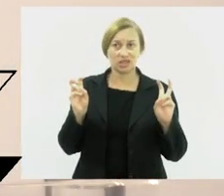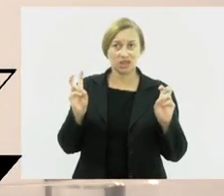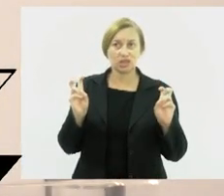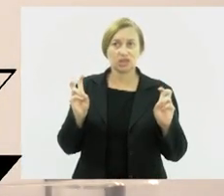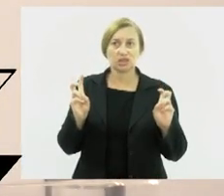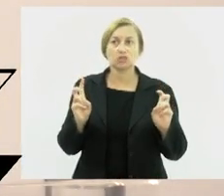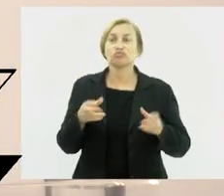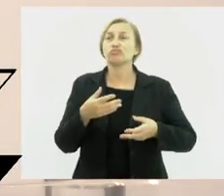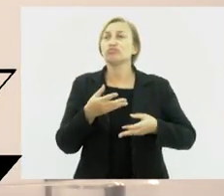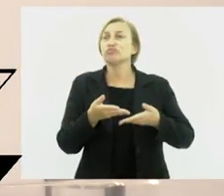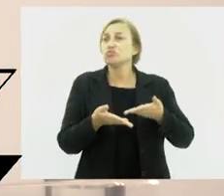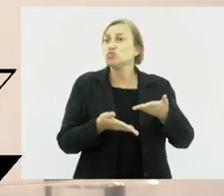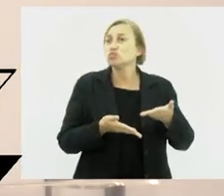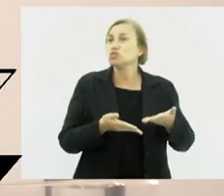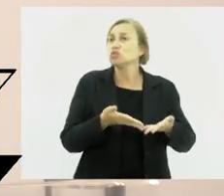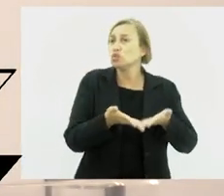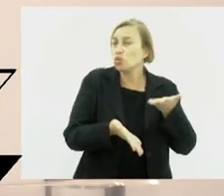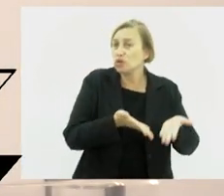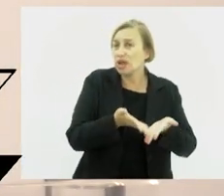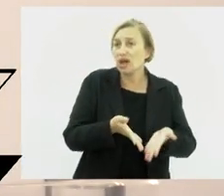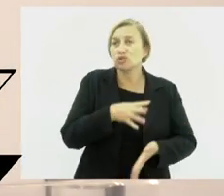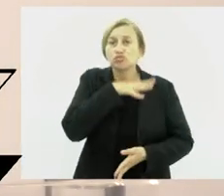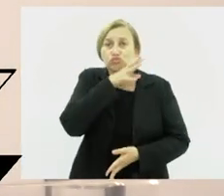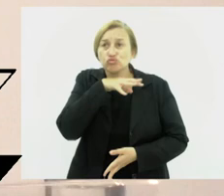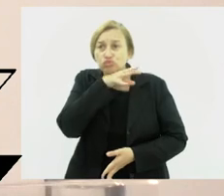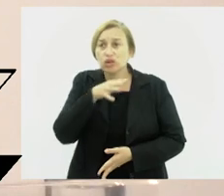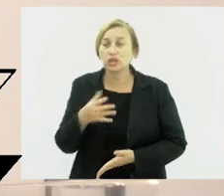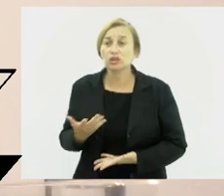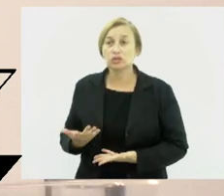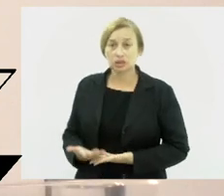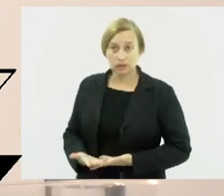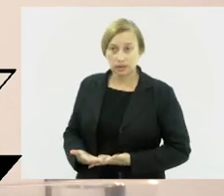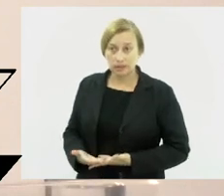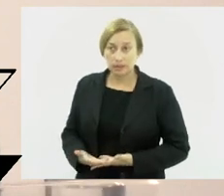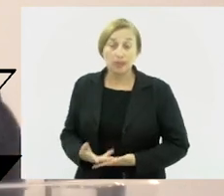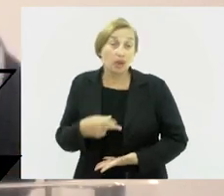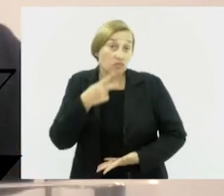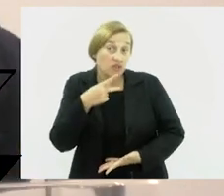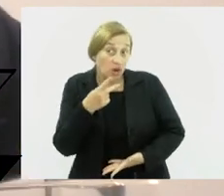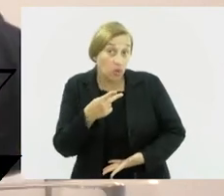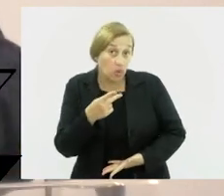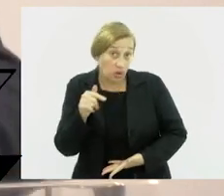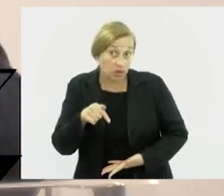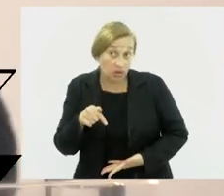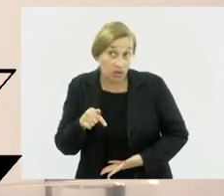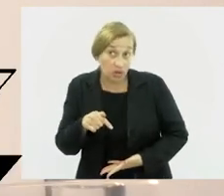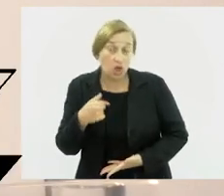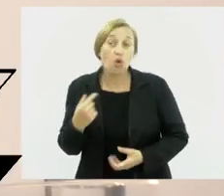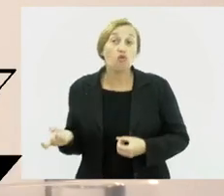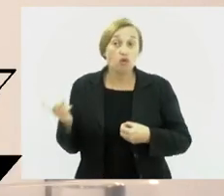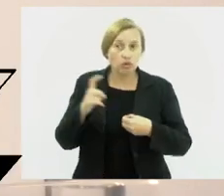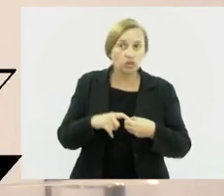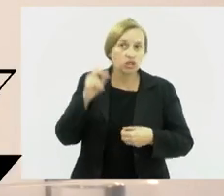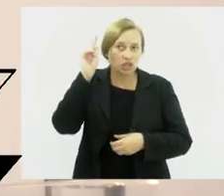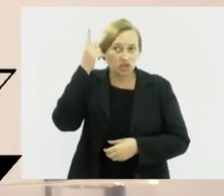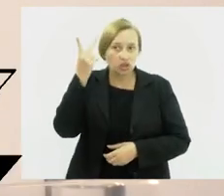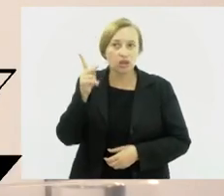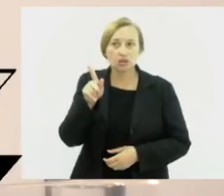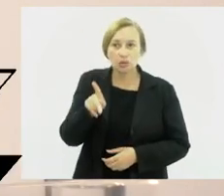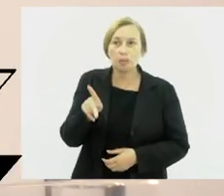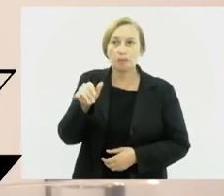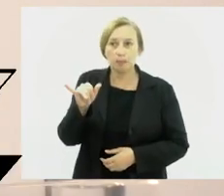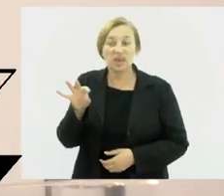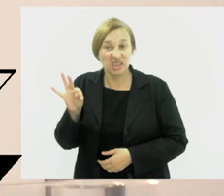do tratamento, do bem-estar desses animais, como aqui bem falou, e eu vou voltando à história do Pit, que